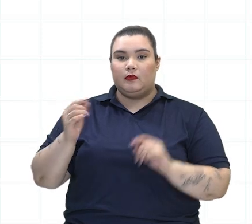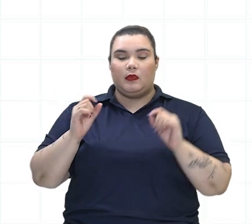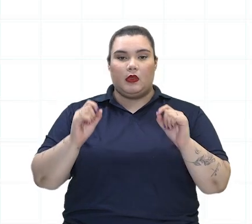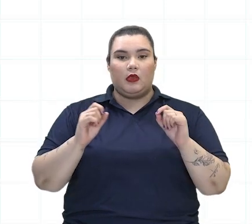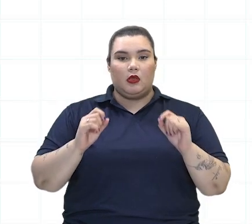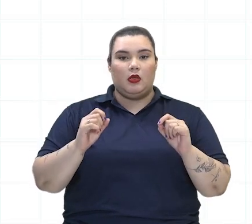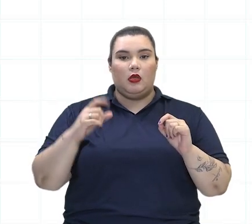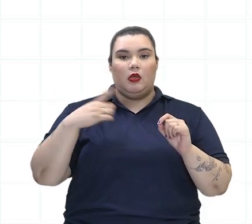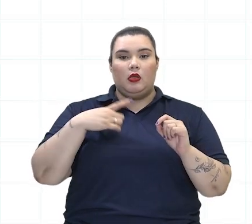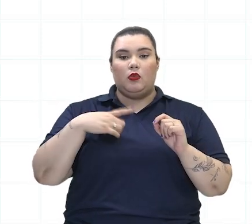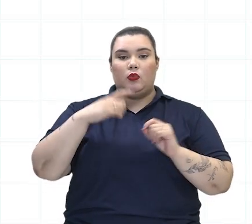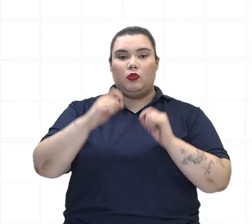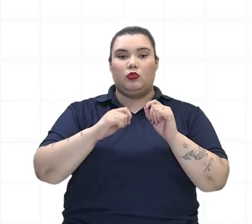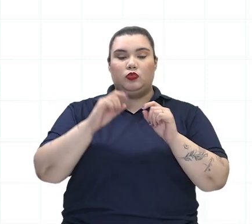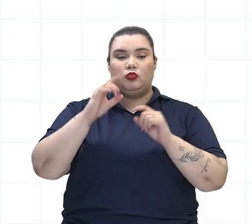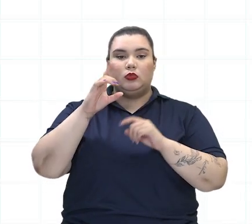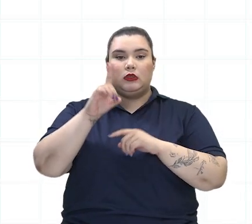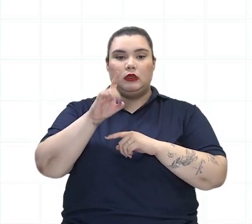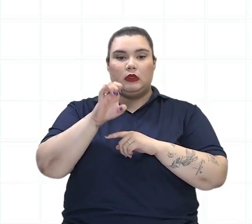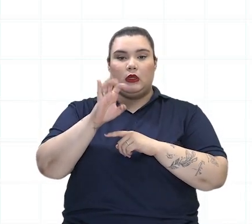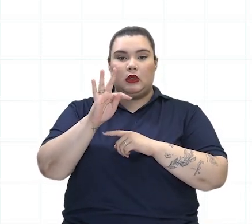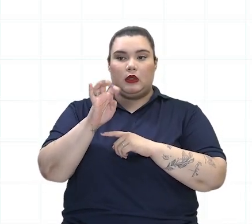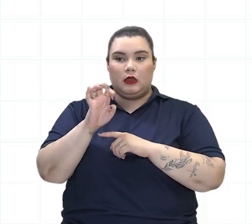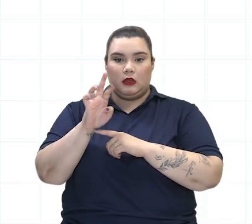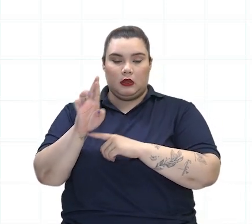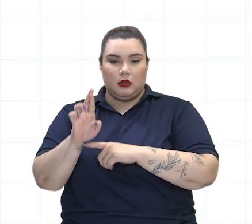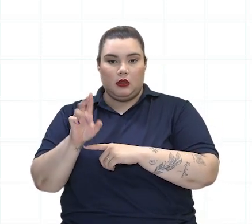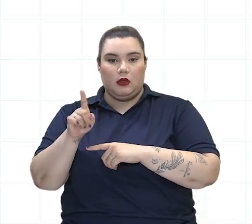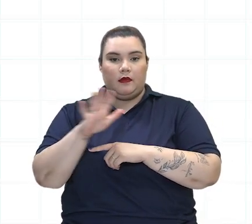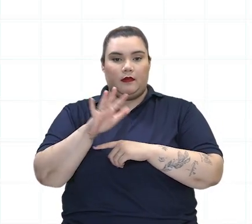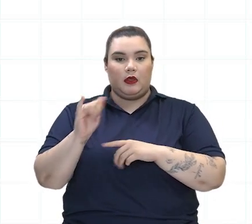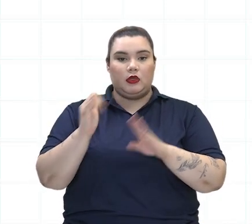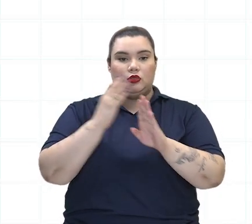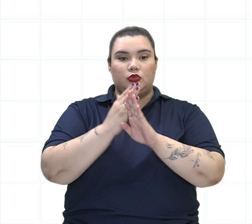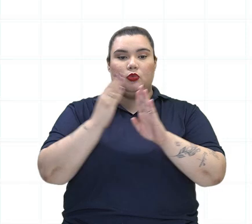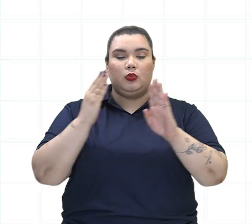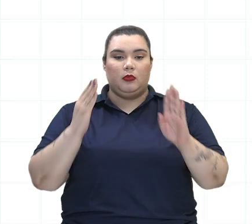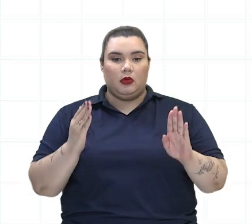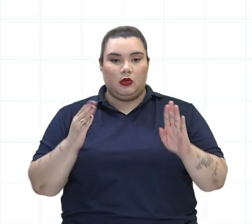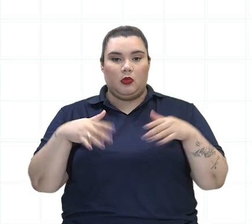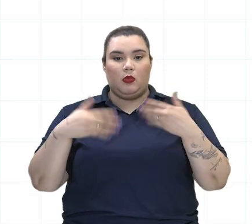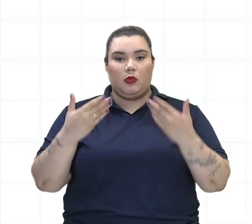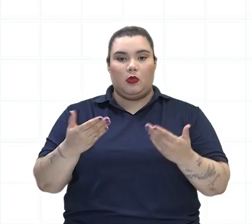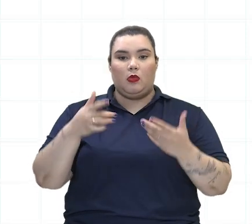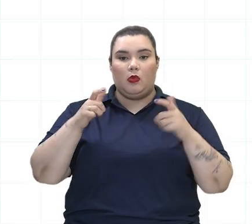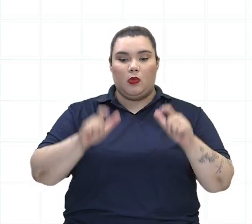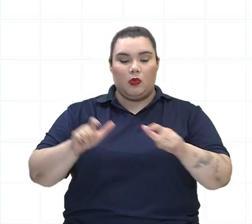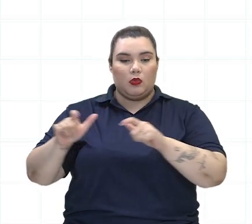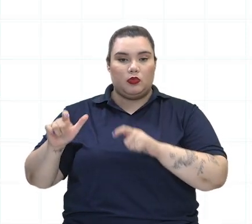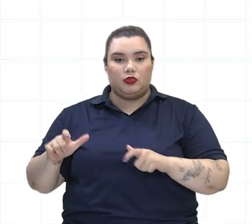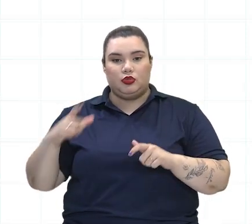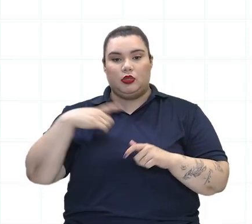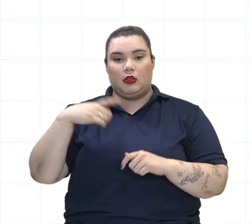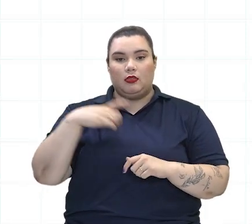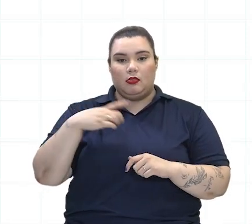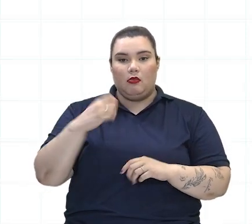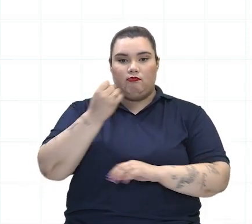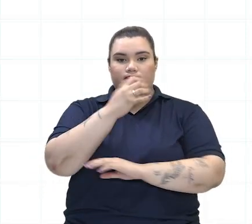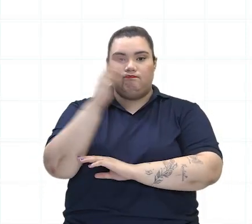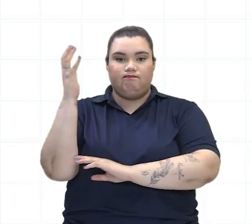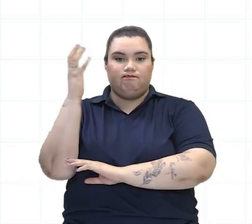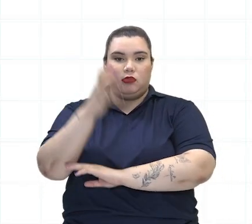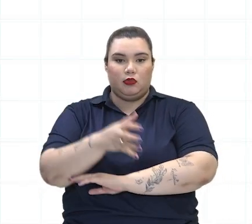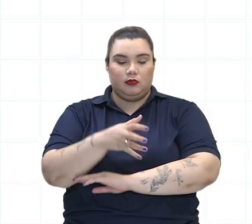DETER. Tá? O DETER ele vai detectar, já diz o nome, as questões do desmatamento. Aí aqui temos